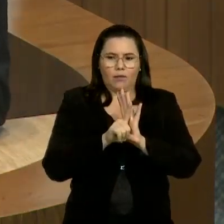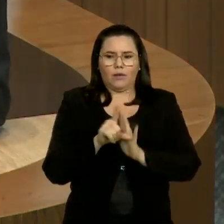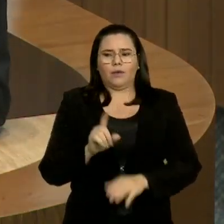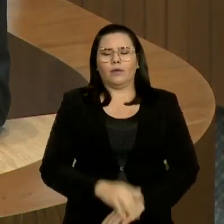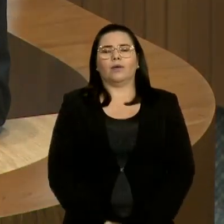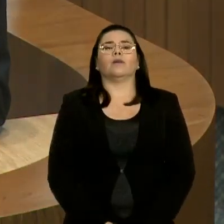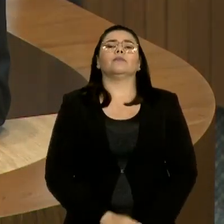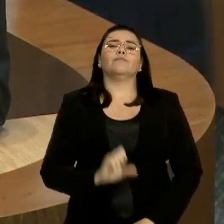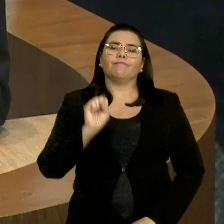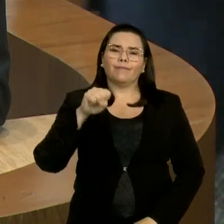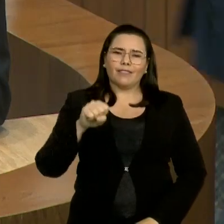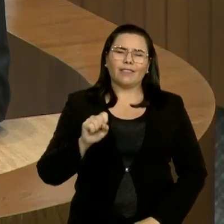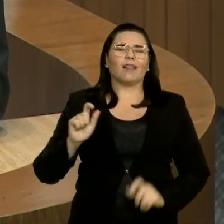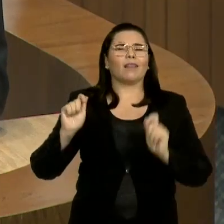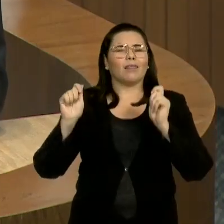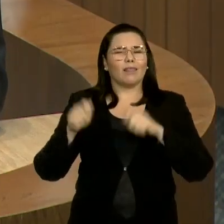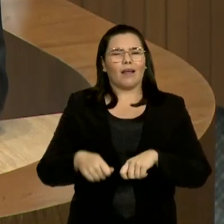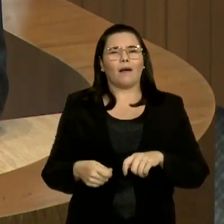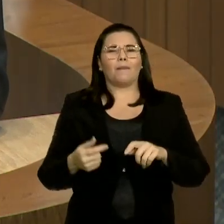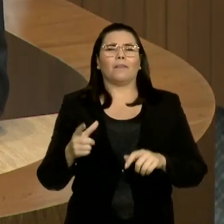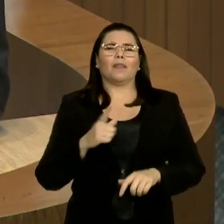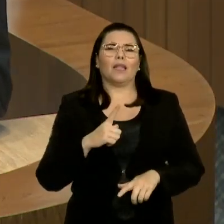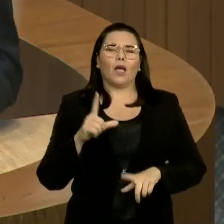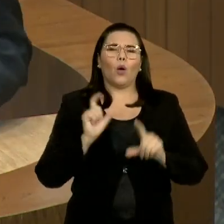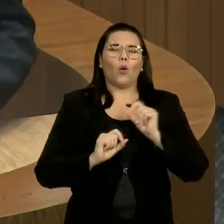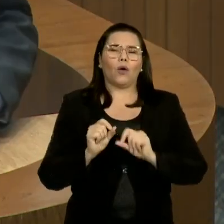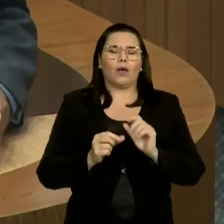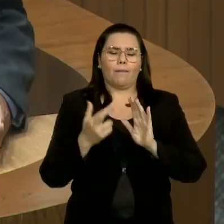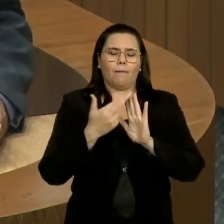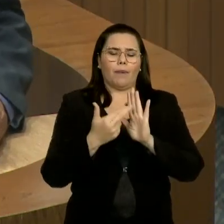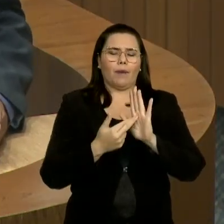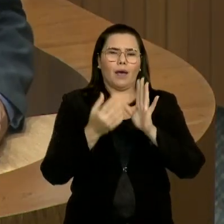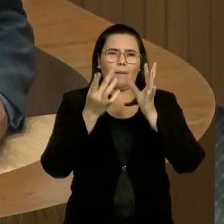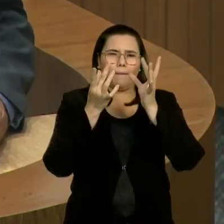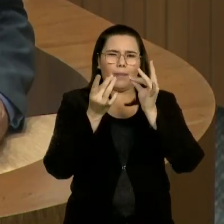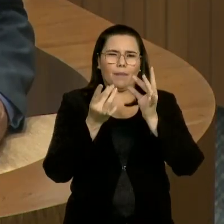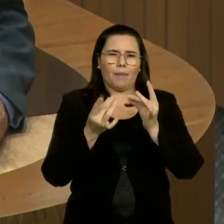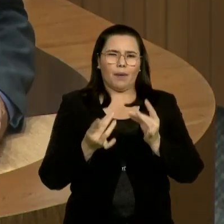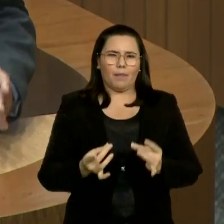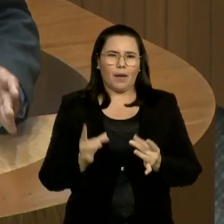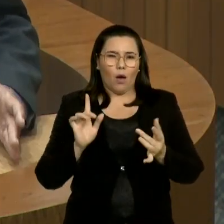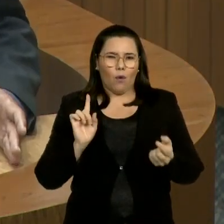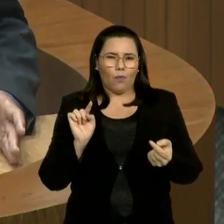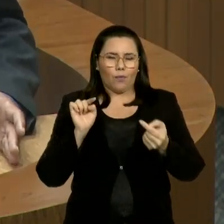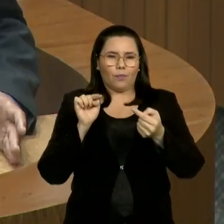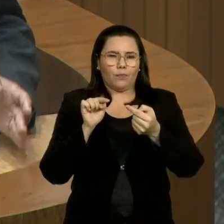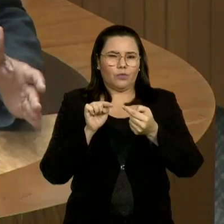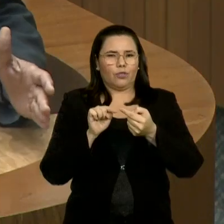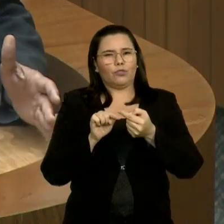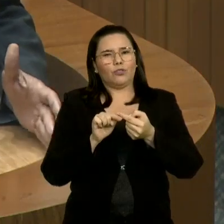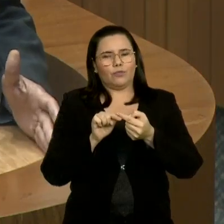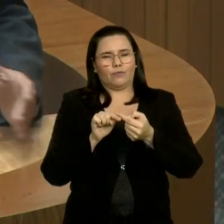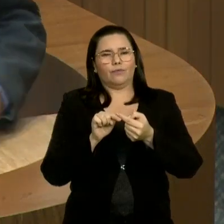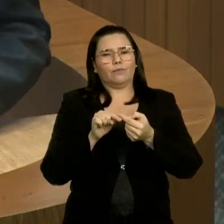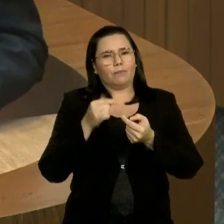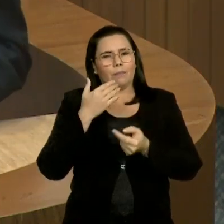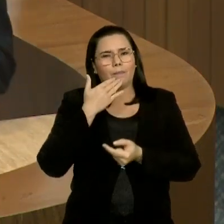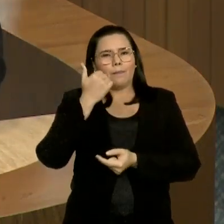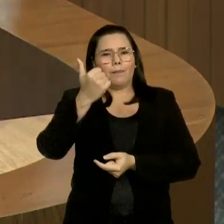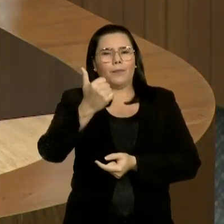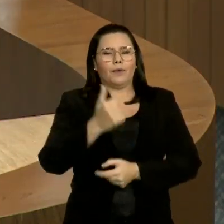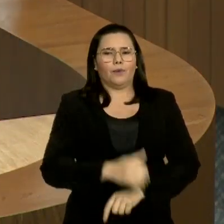critérios os os critérios reais objetivos critérios objetivos que estão